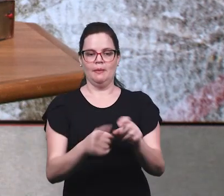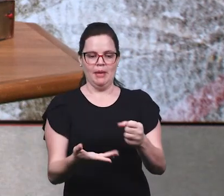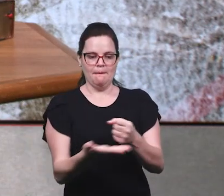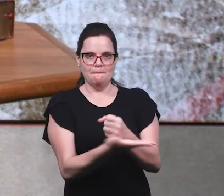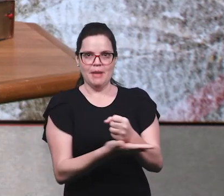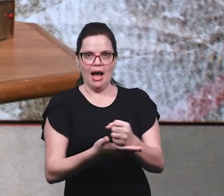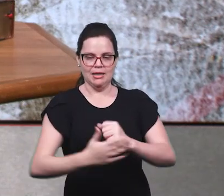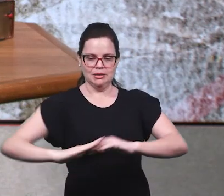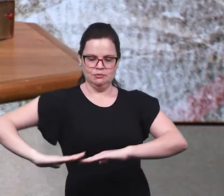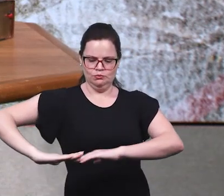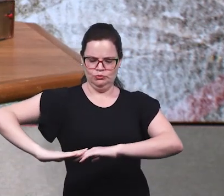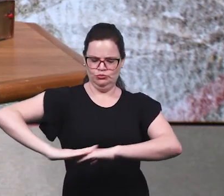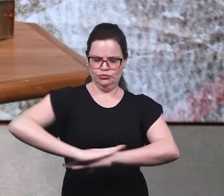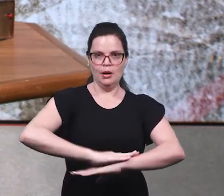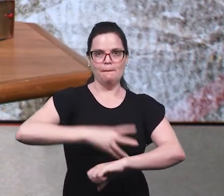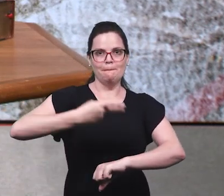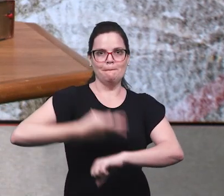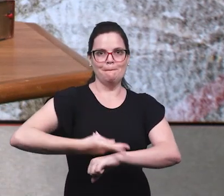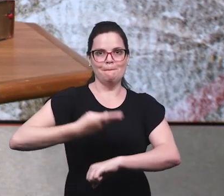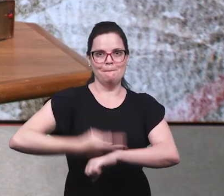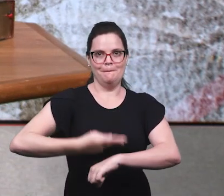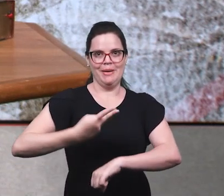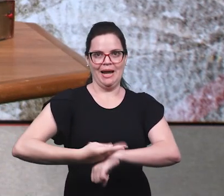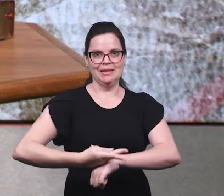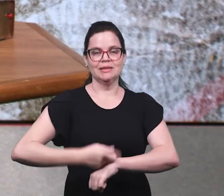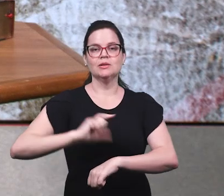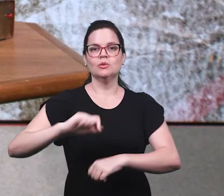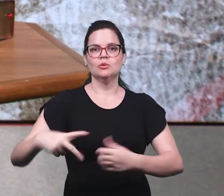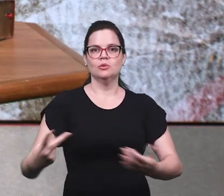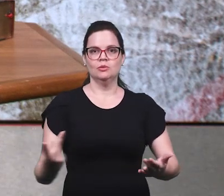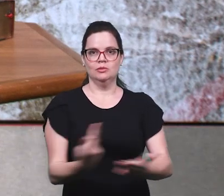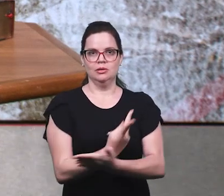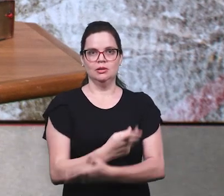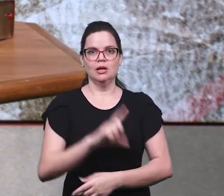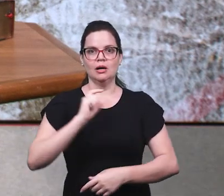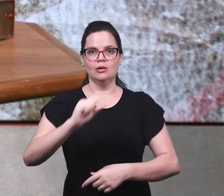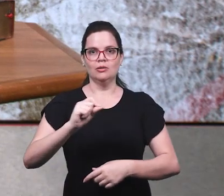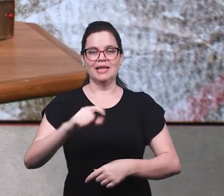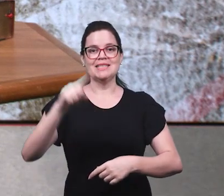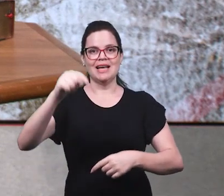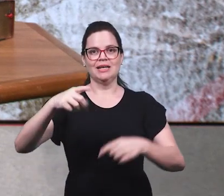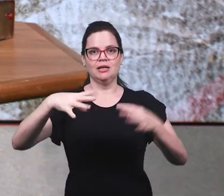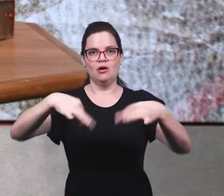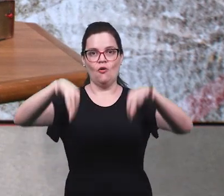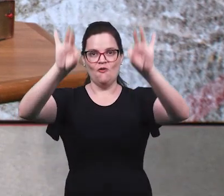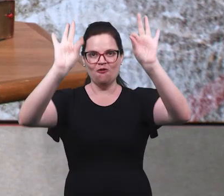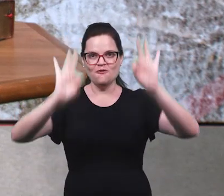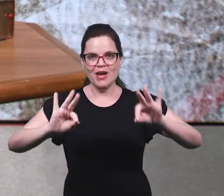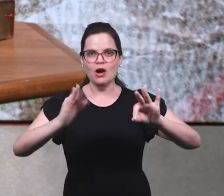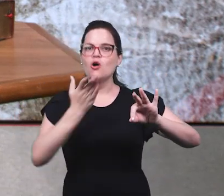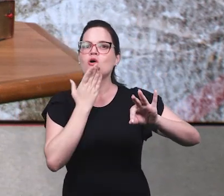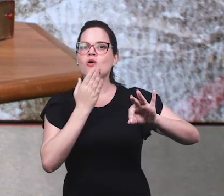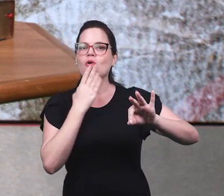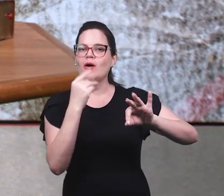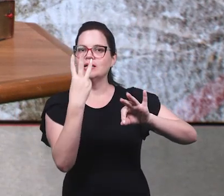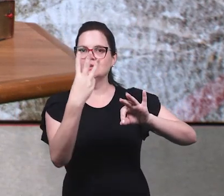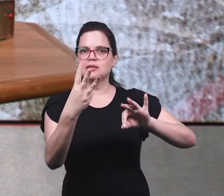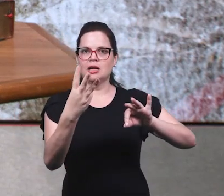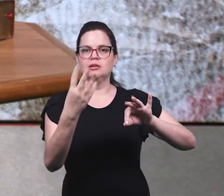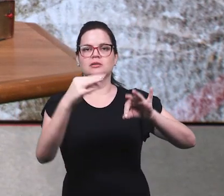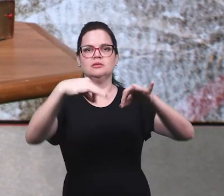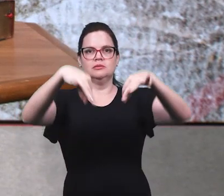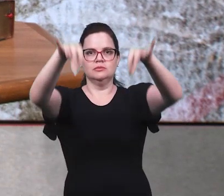prata. Pendurarás o véu debaixo dos cochetes e meterás a arca do testemunho